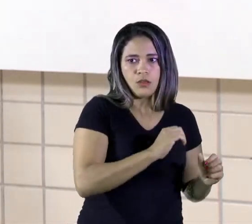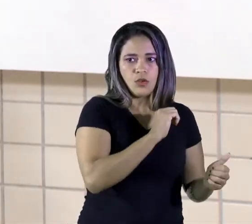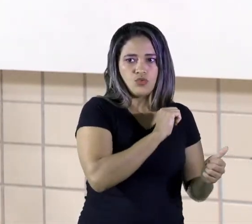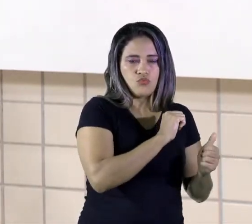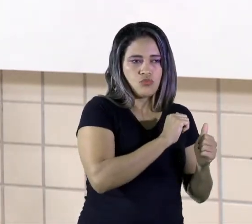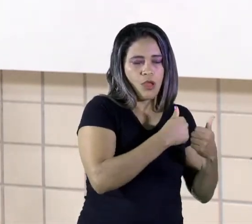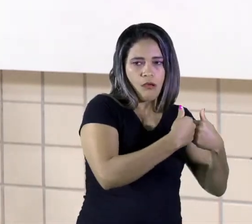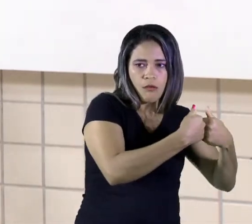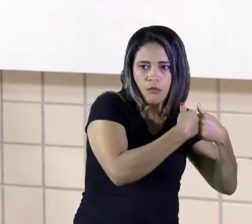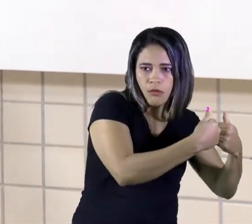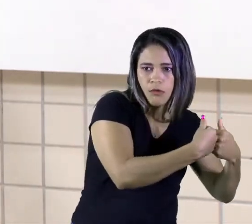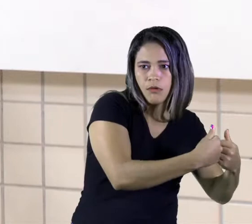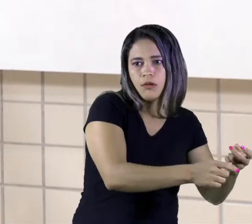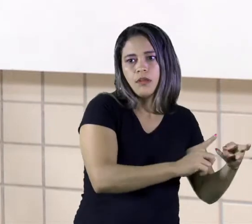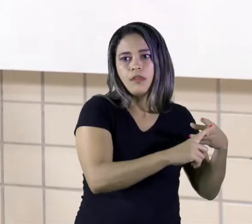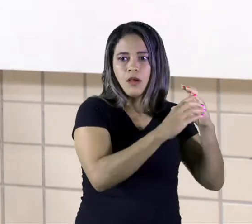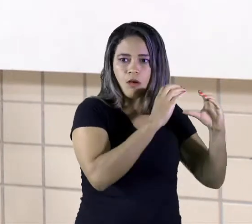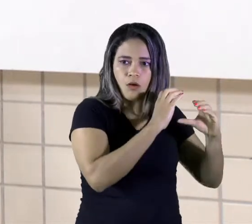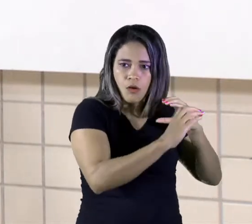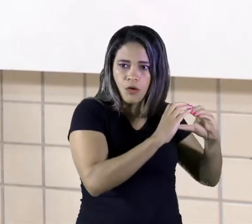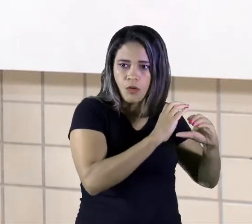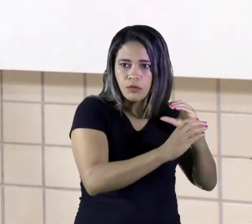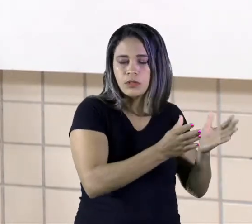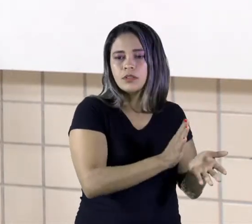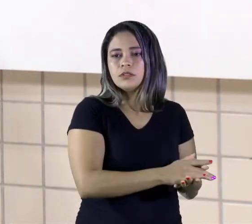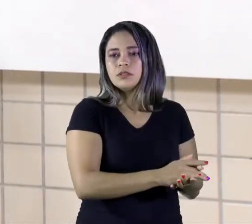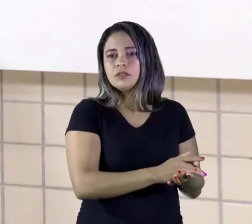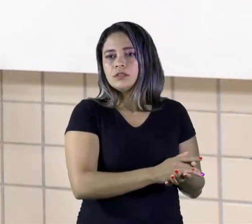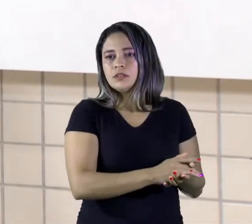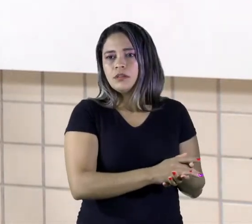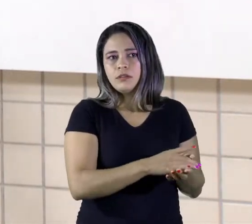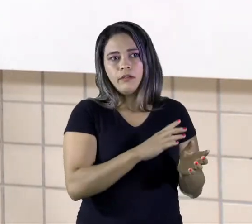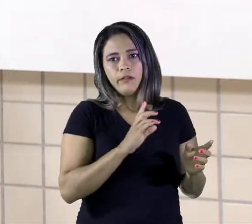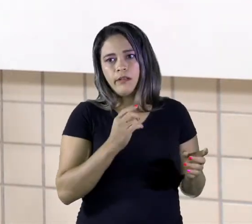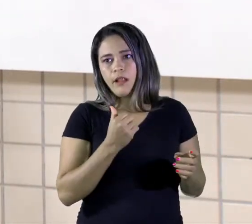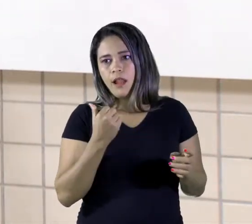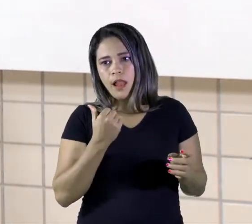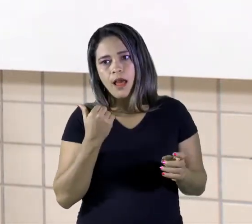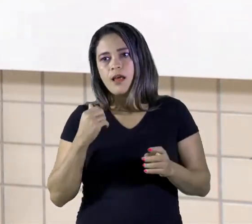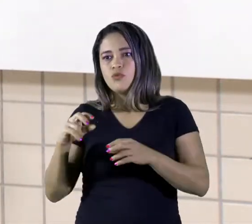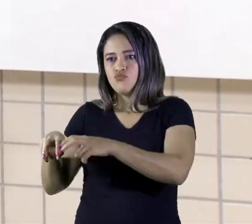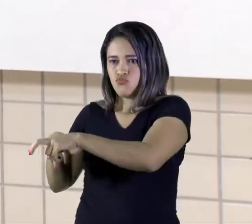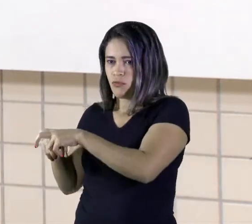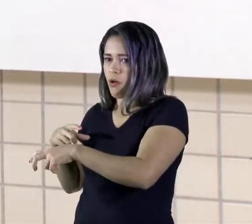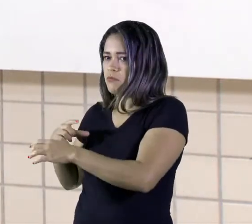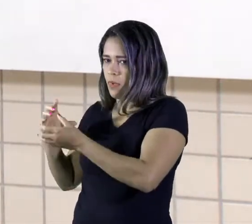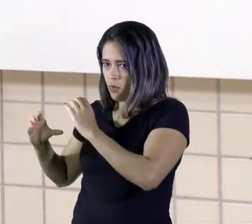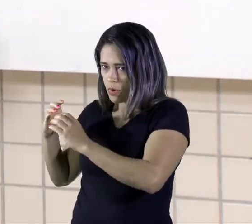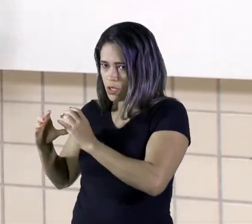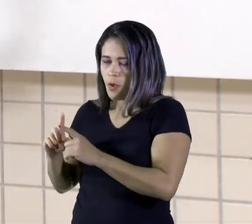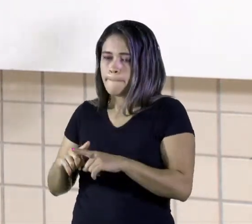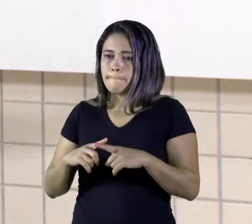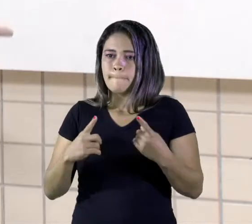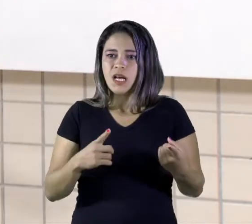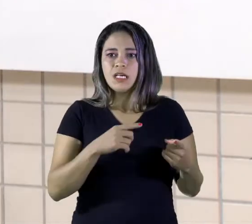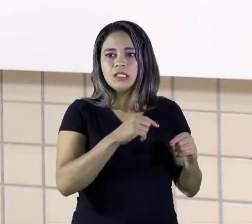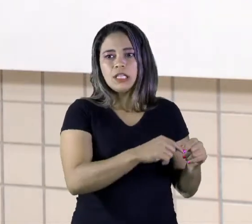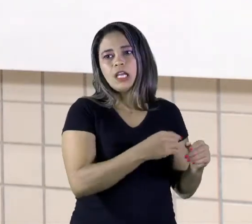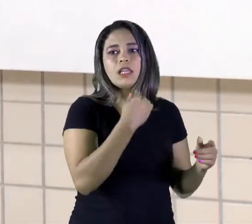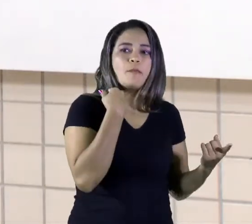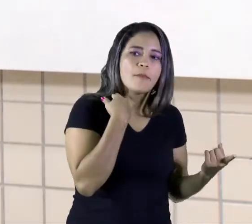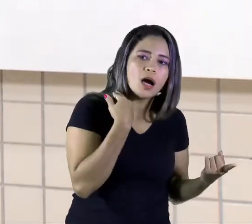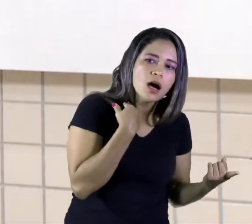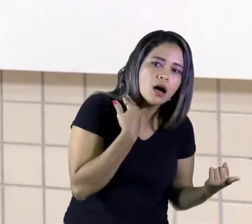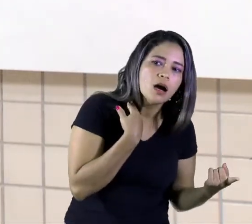coletivo, tem comunicação, que hoje em dia, muito no campo, também já tem a comunicação, né? Mas tem rede bancária,